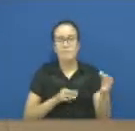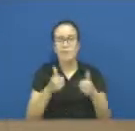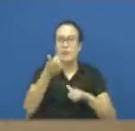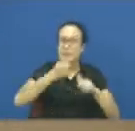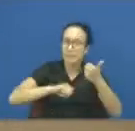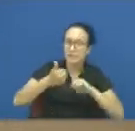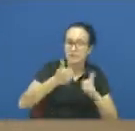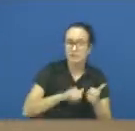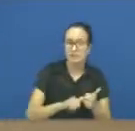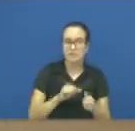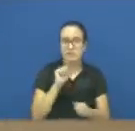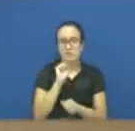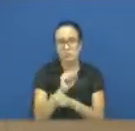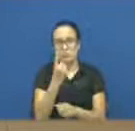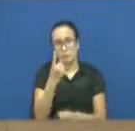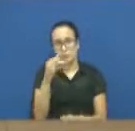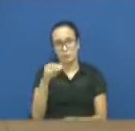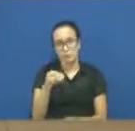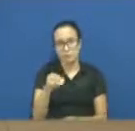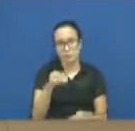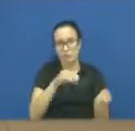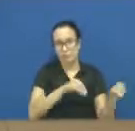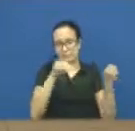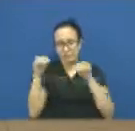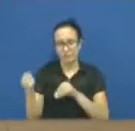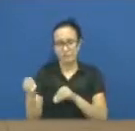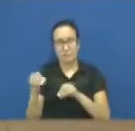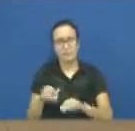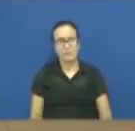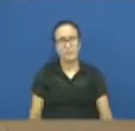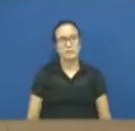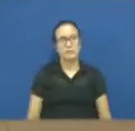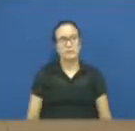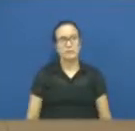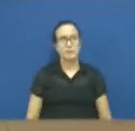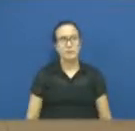texto. Os trabalhos estão suspensos para a recomposição da mesa.